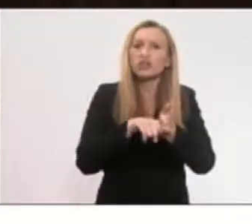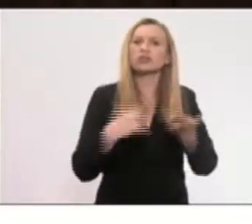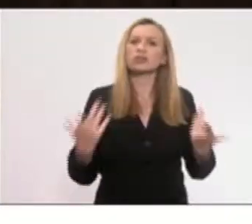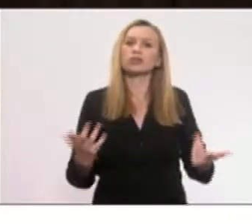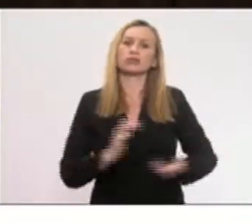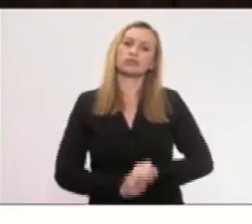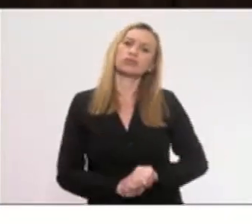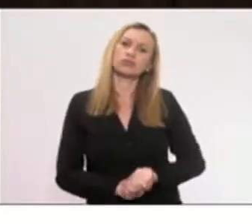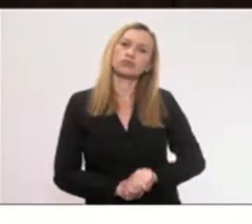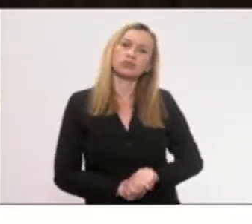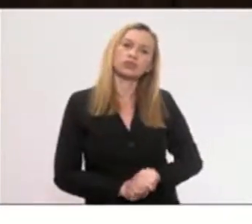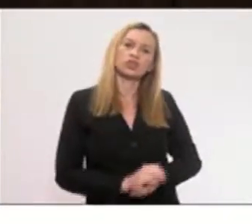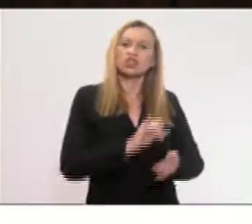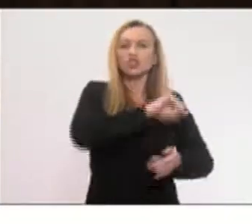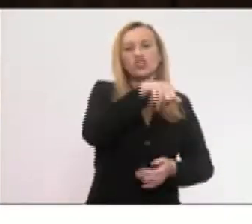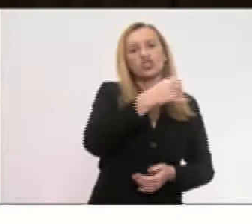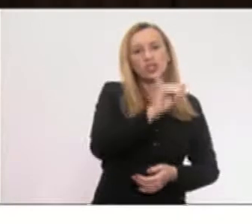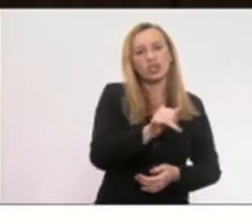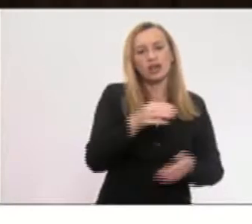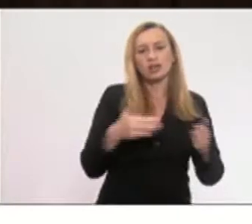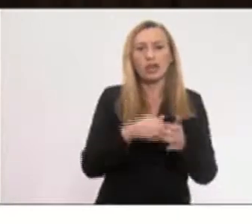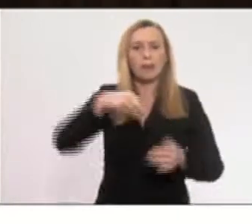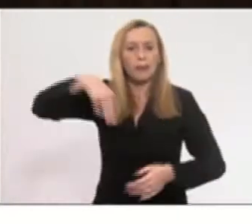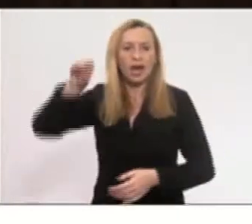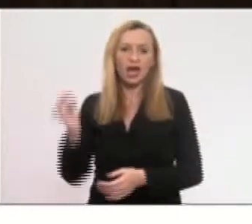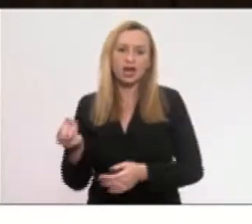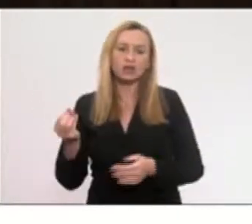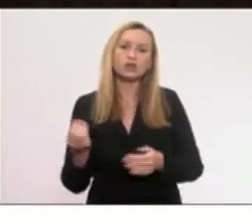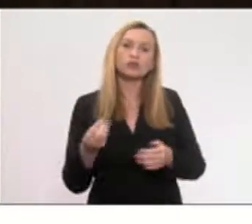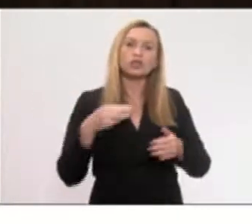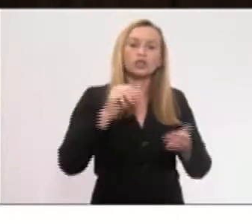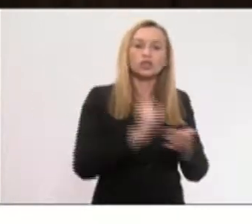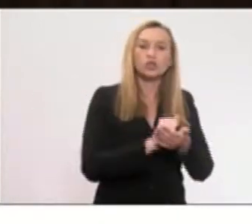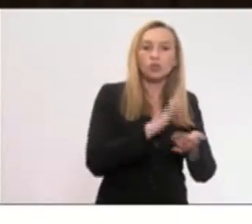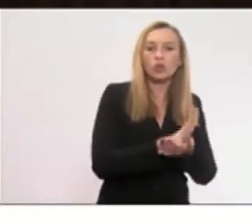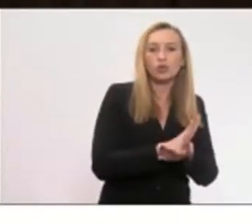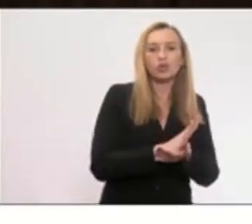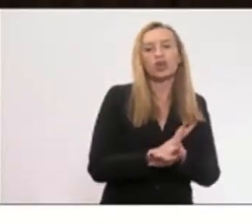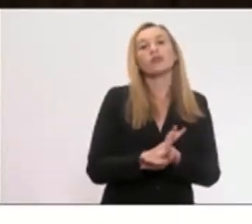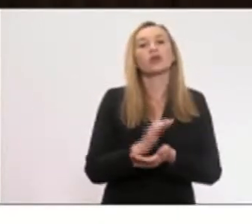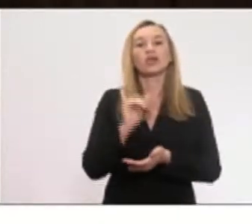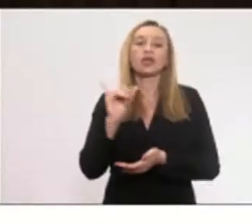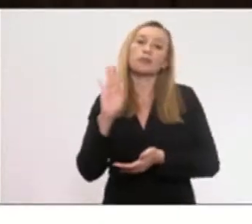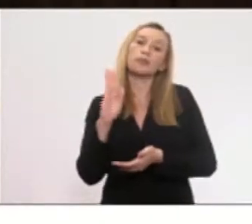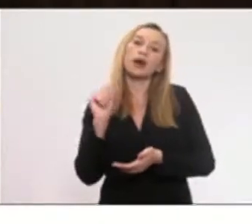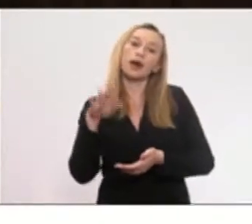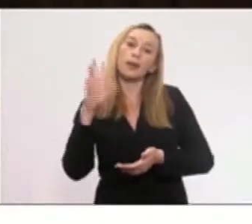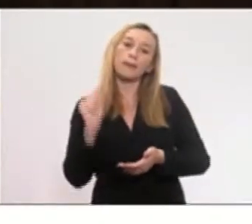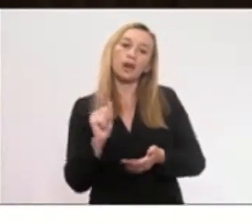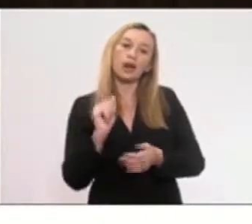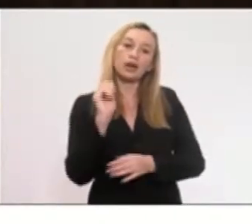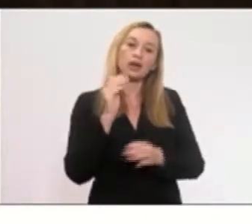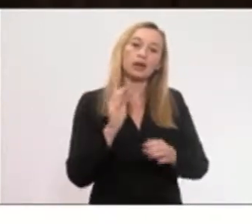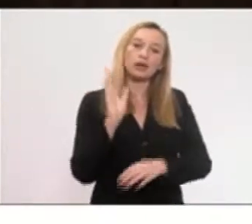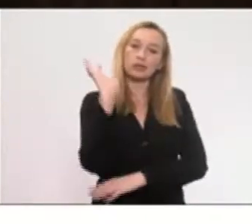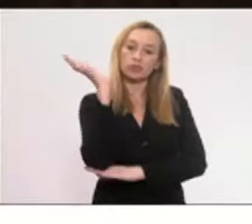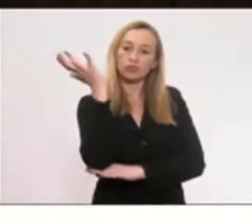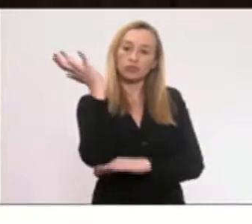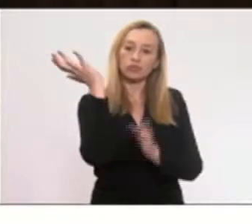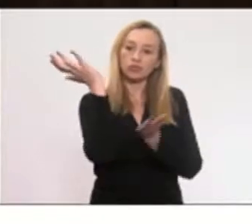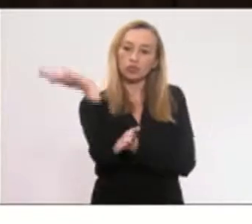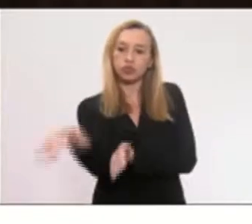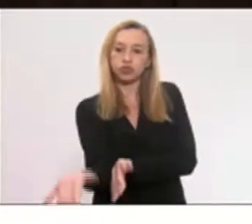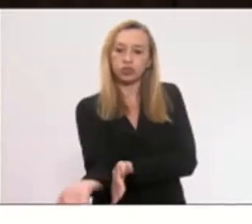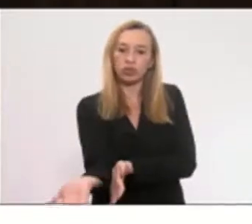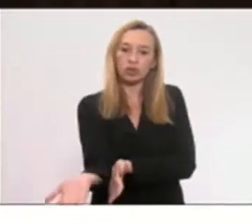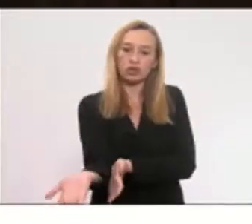fiscalização. De janeiro a maio, o número de multas aplicadas pelo IBAMA por desmatamento ilegal foi o mais baixo em 11 anos.